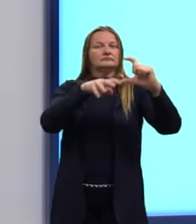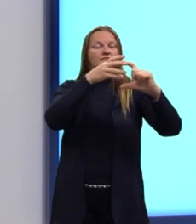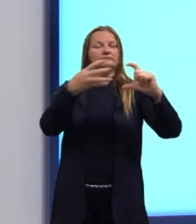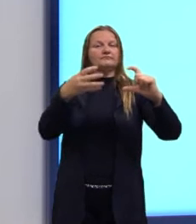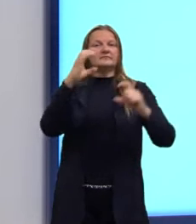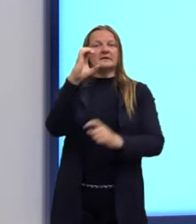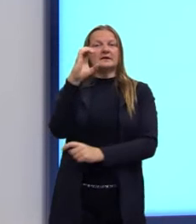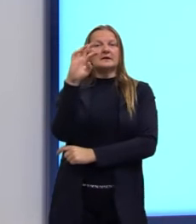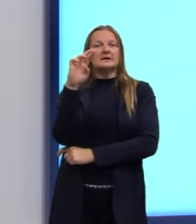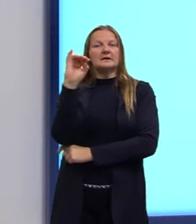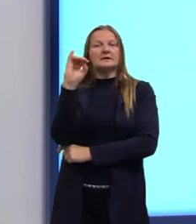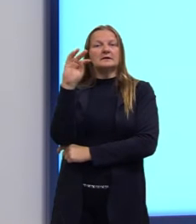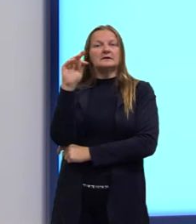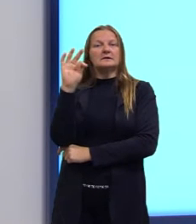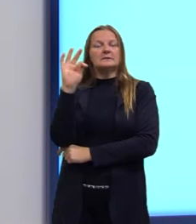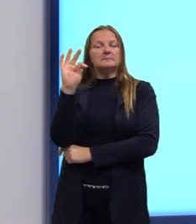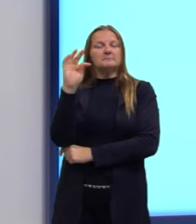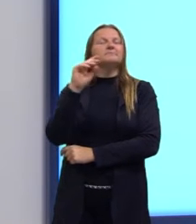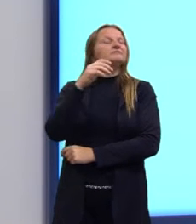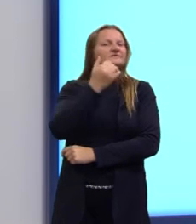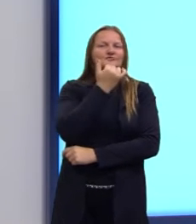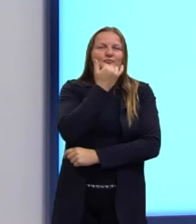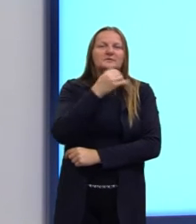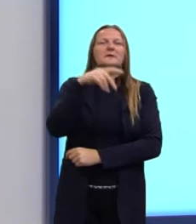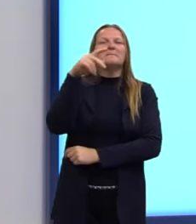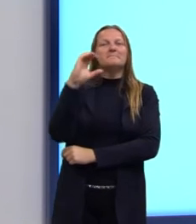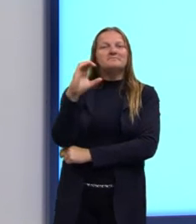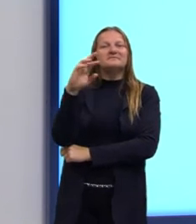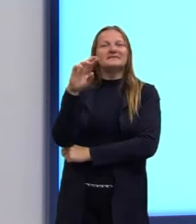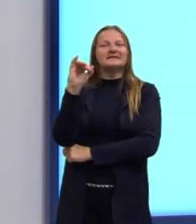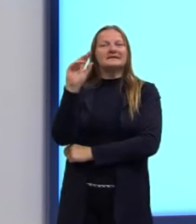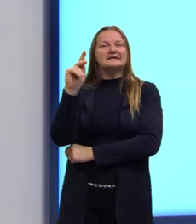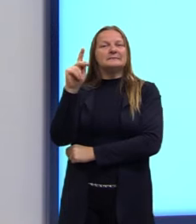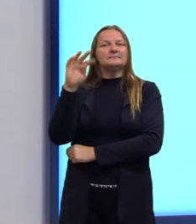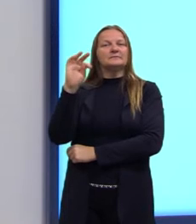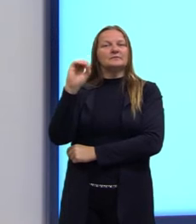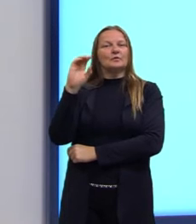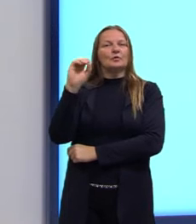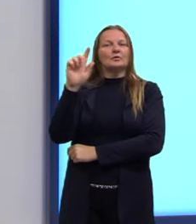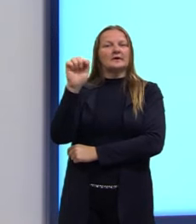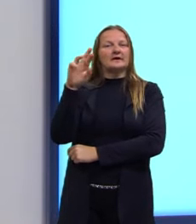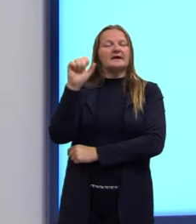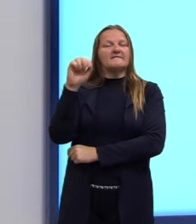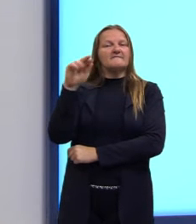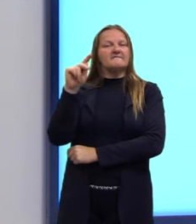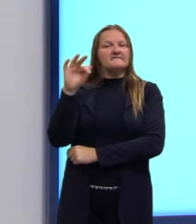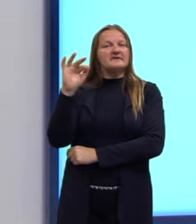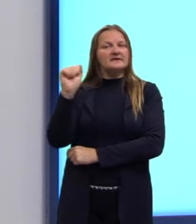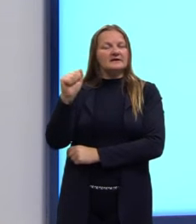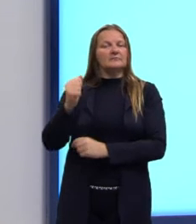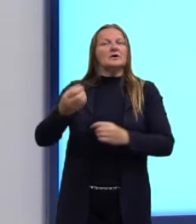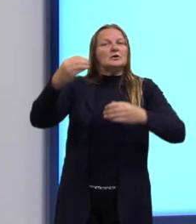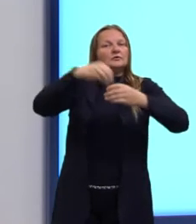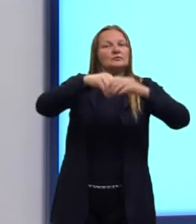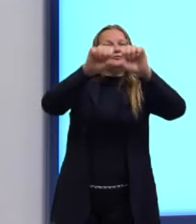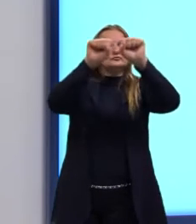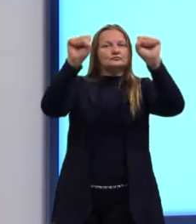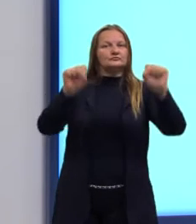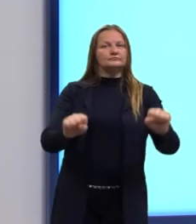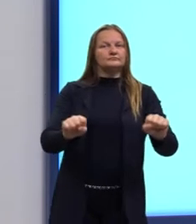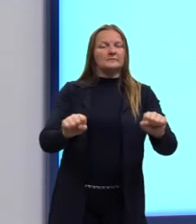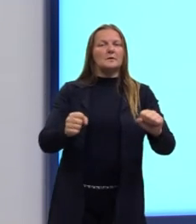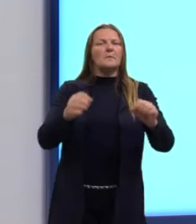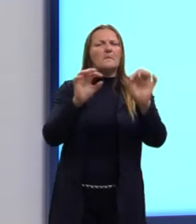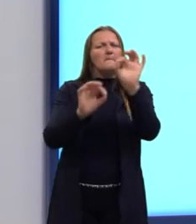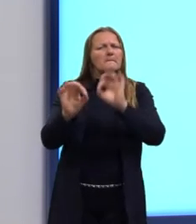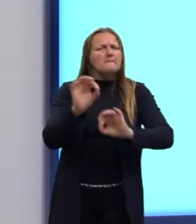quando nós temos na incliptação de dados nós temos ali um dado que é colocado em um sistema que passa por